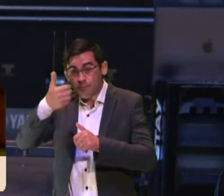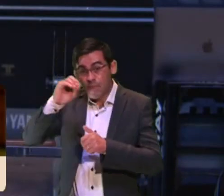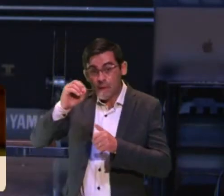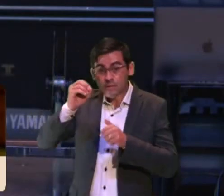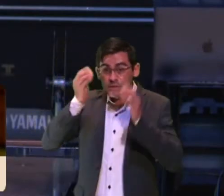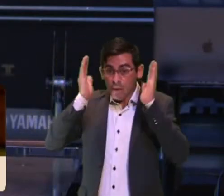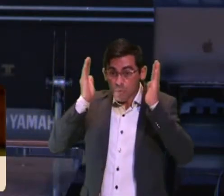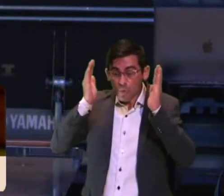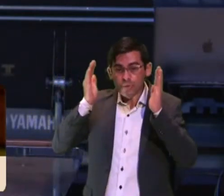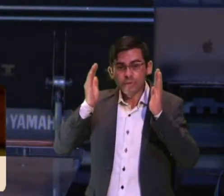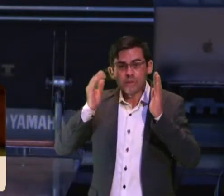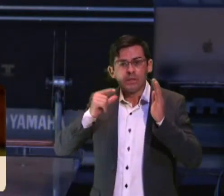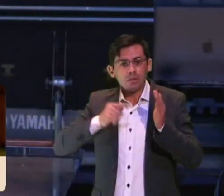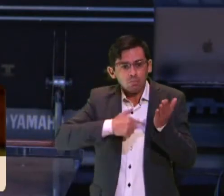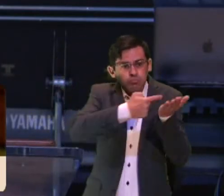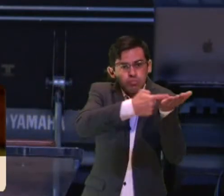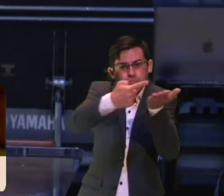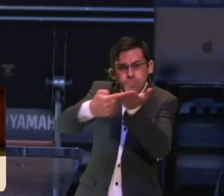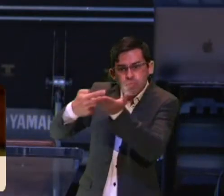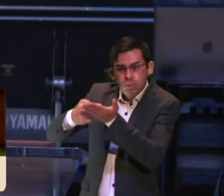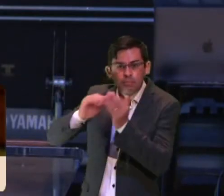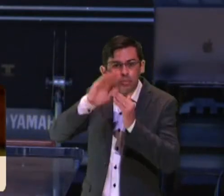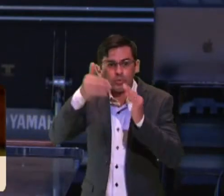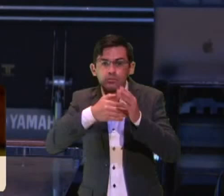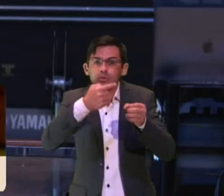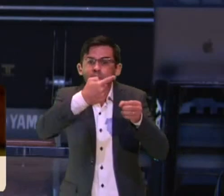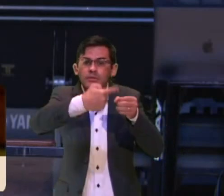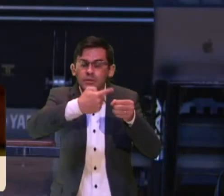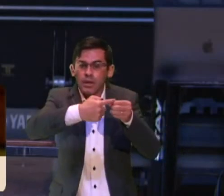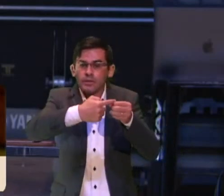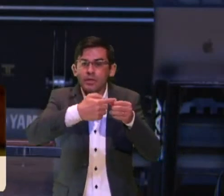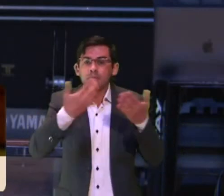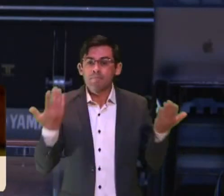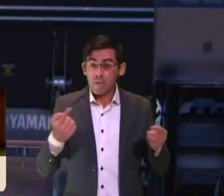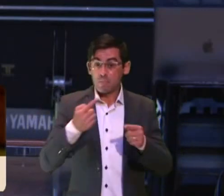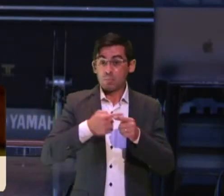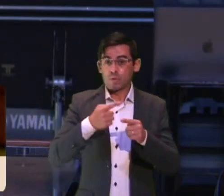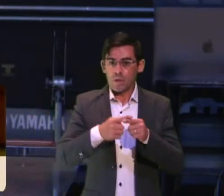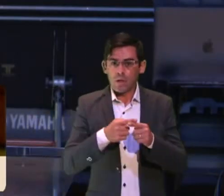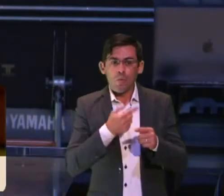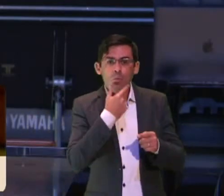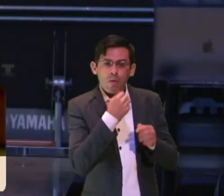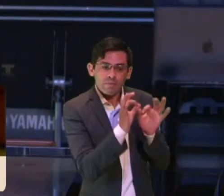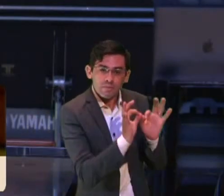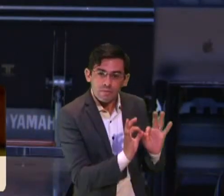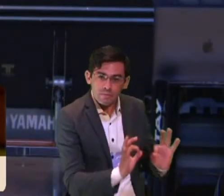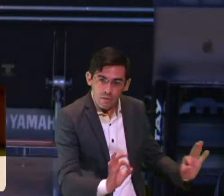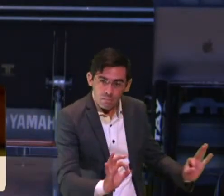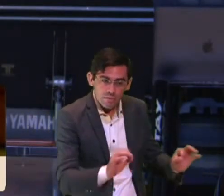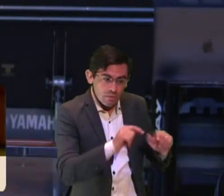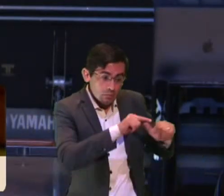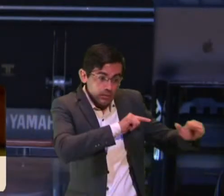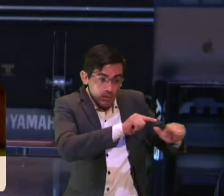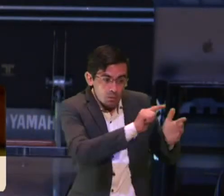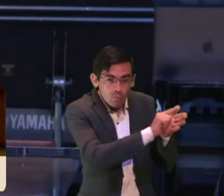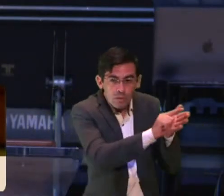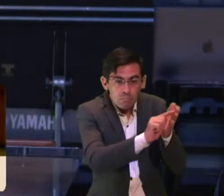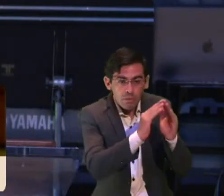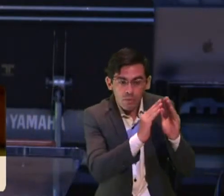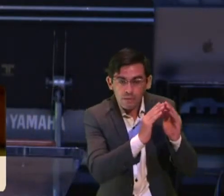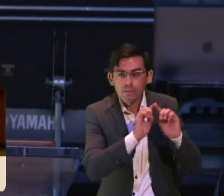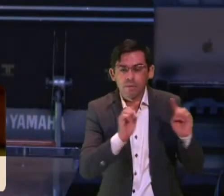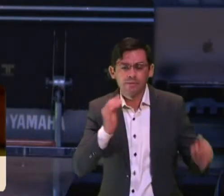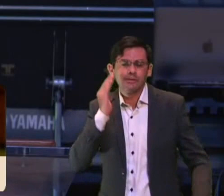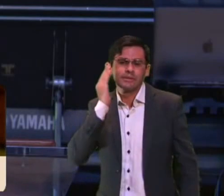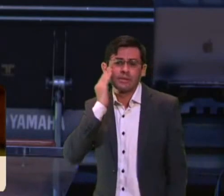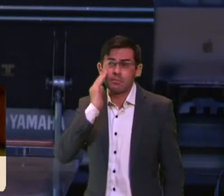contratos por toda a Virgínia. Porque ele, apesar de simples, sabia quem era o seu Deus. E sabe,